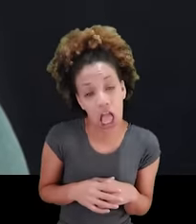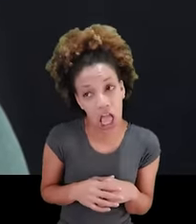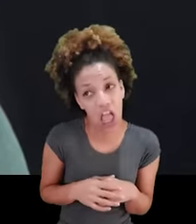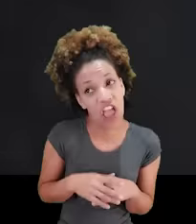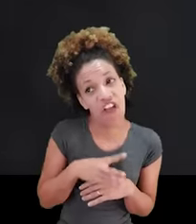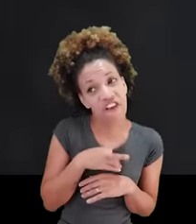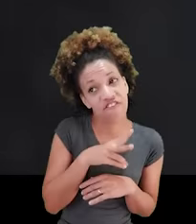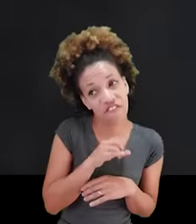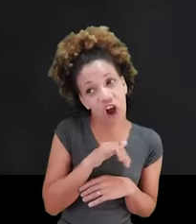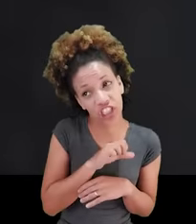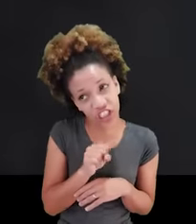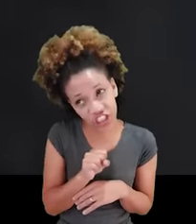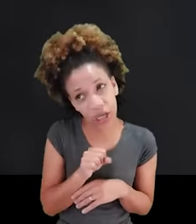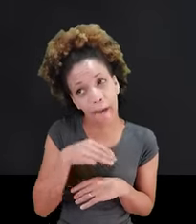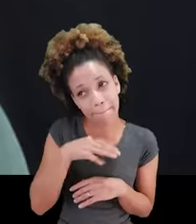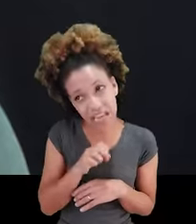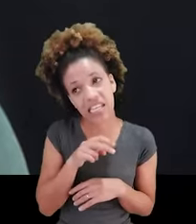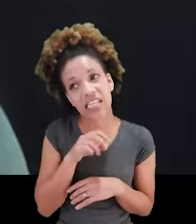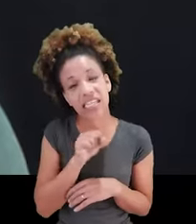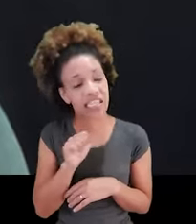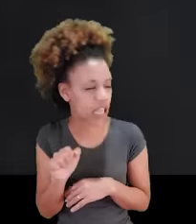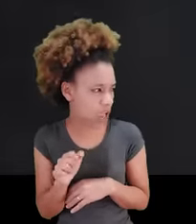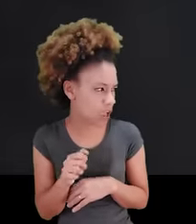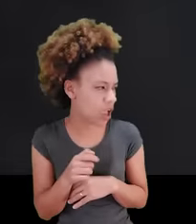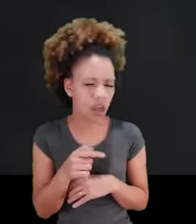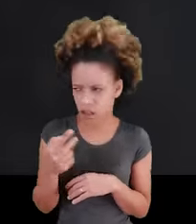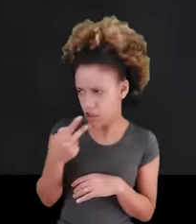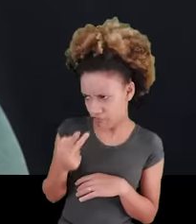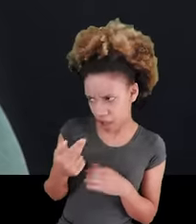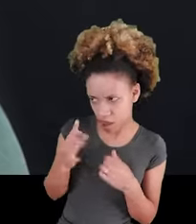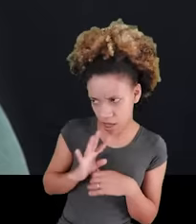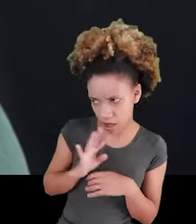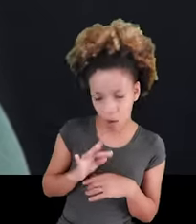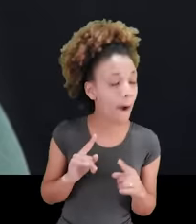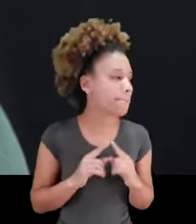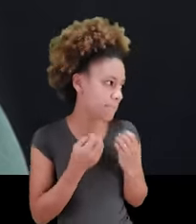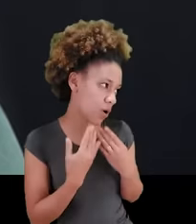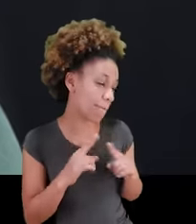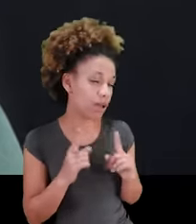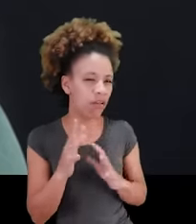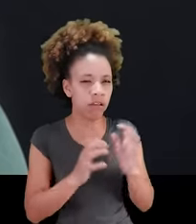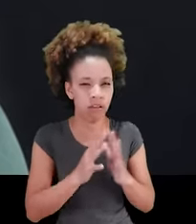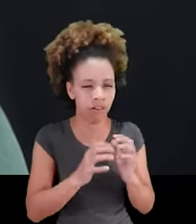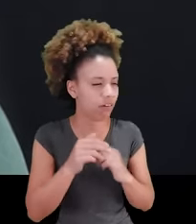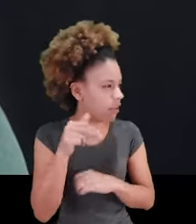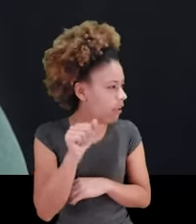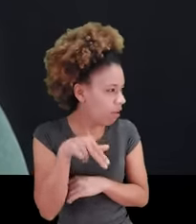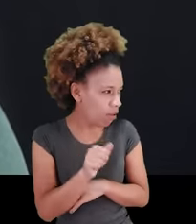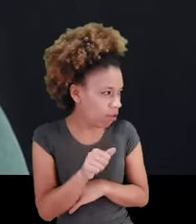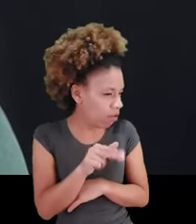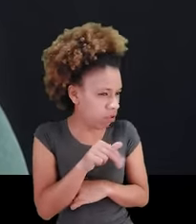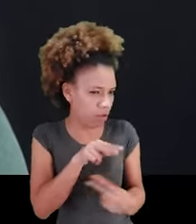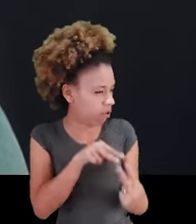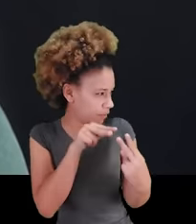É uma coisa meio... E eu quando estou falando brasileiro, não falo legal? Você fala muito bem. Correto. Mas eu tive brigas com a Ana. Brigas. A gente nunca